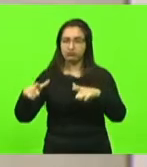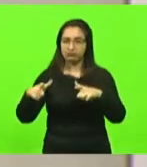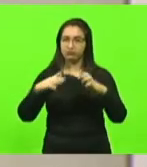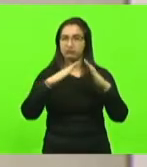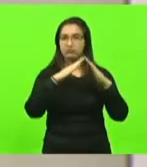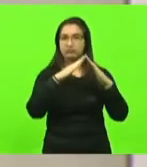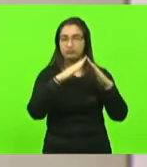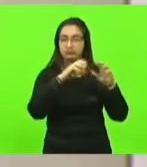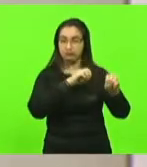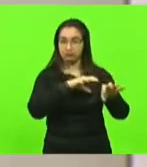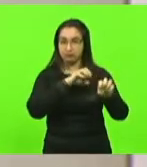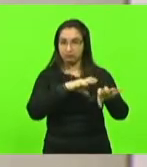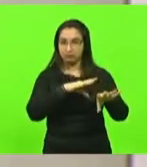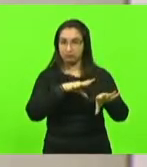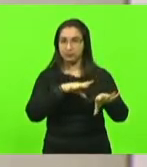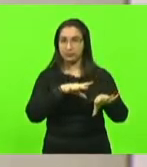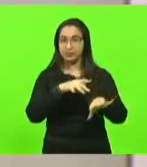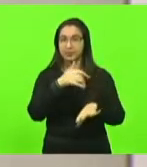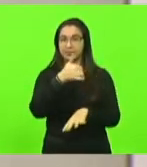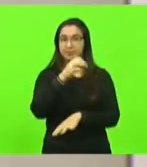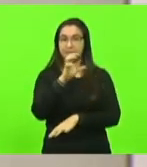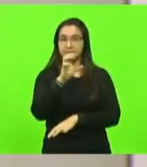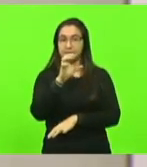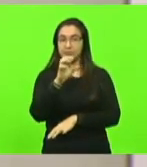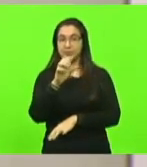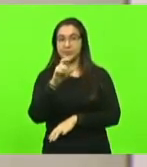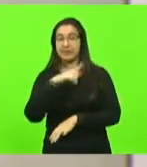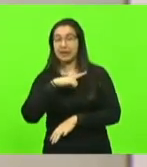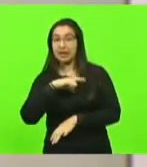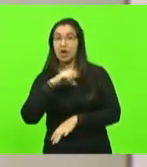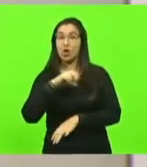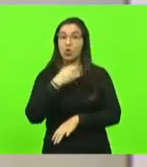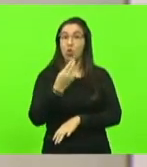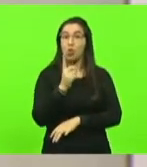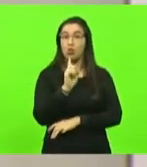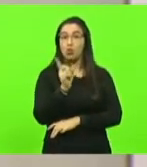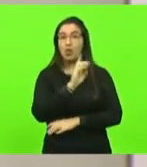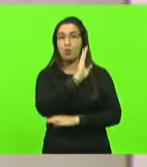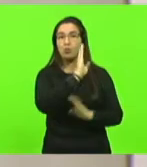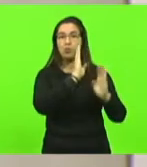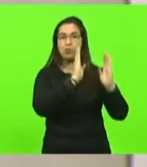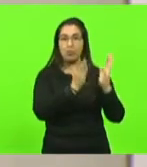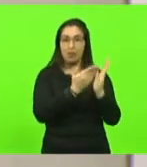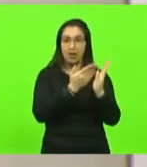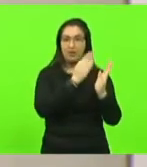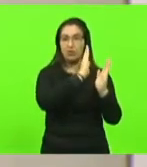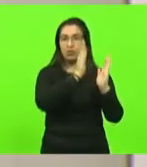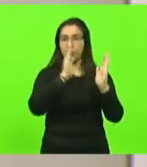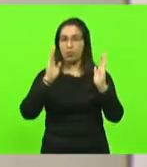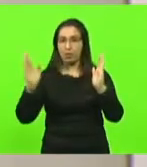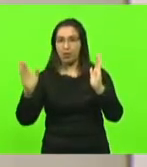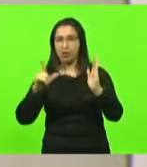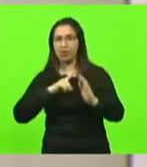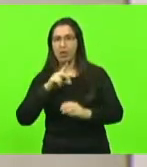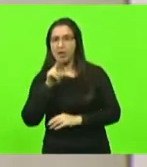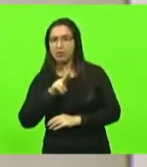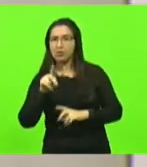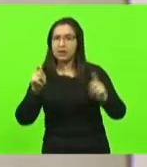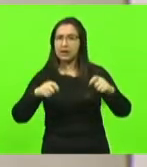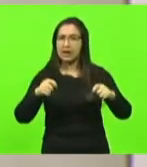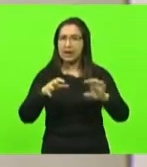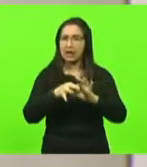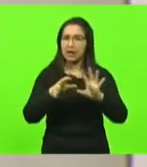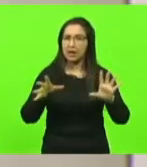Ensino com ou sem biblioteca em funcionamento. Em discussão, não havendo quem queira discutir, em votação,